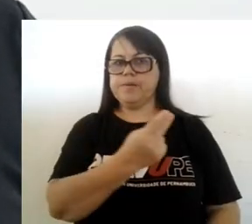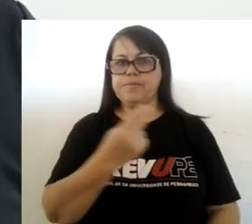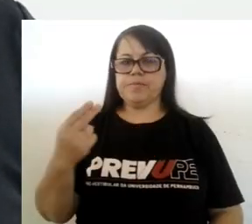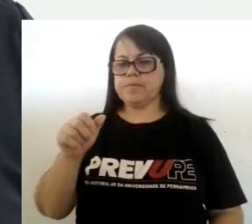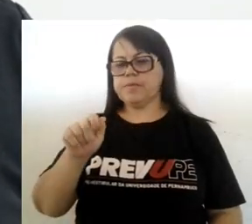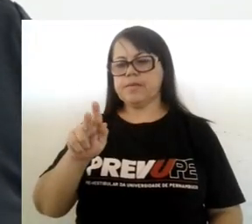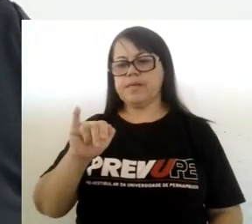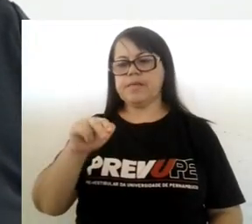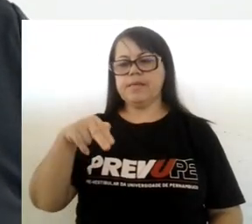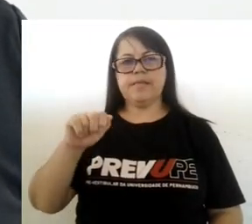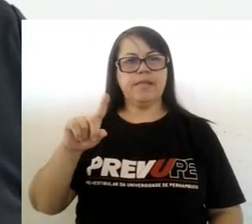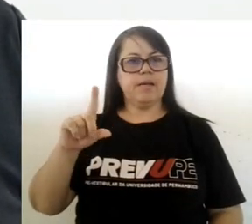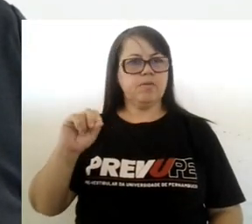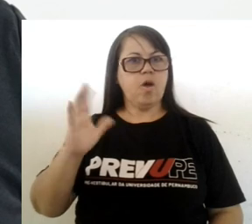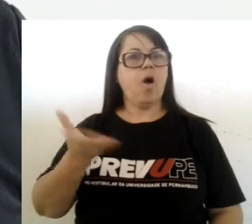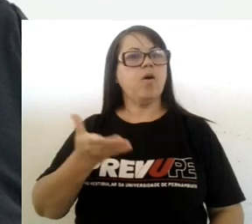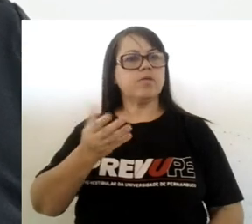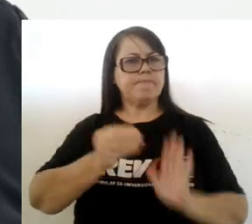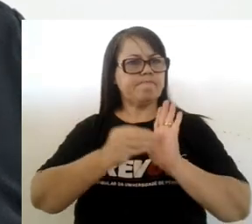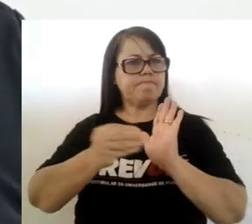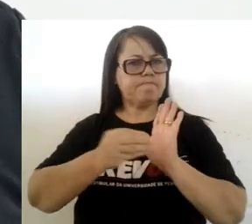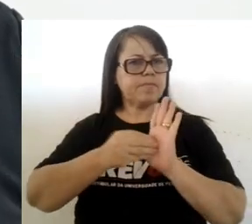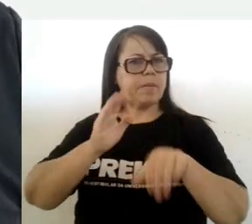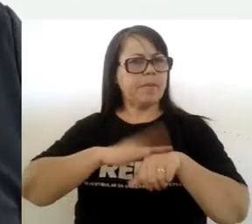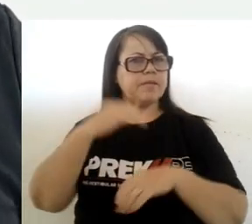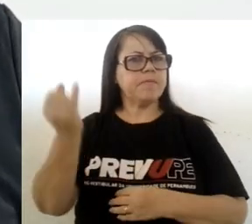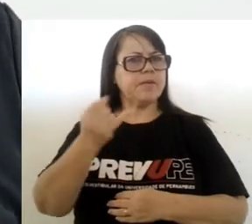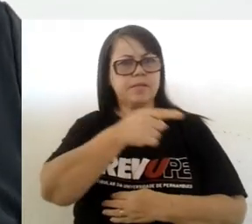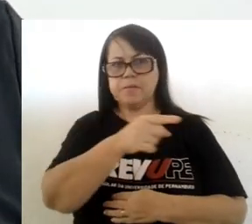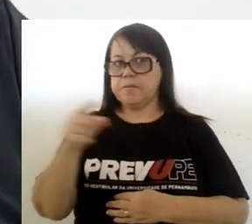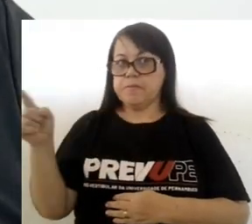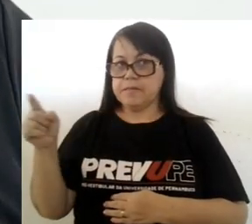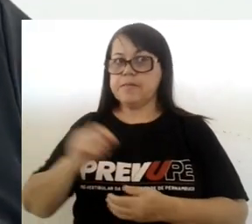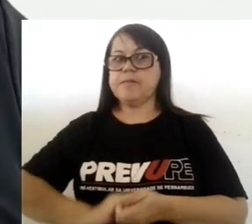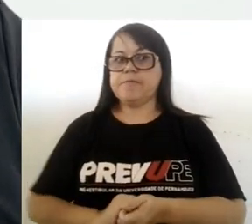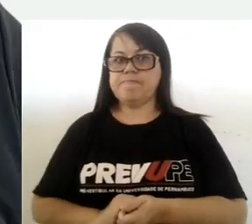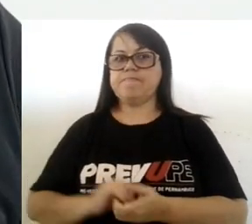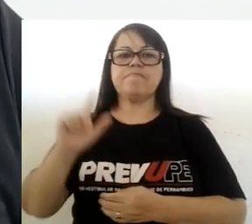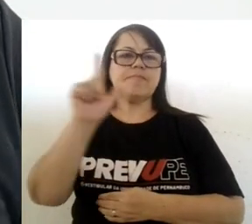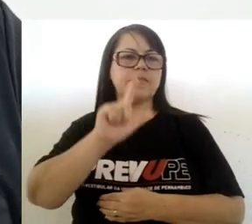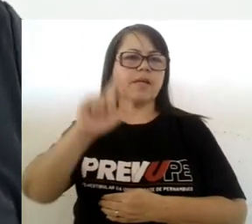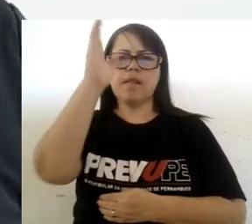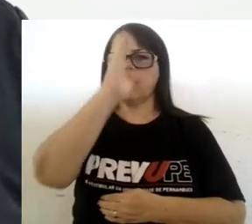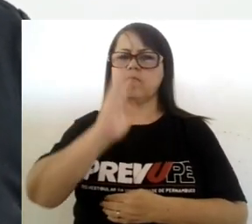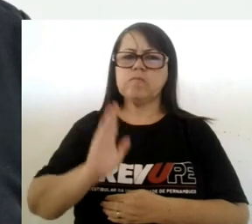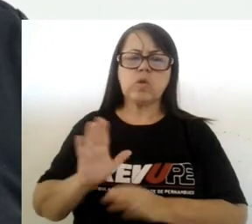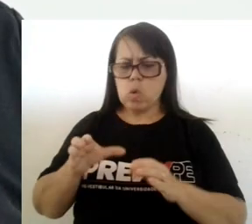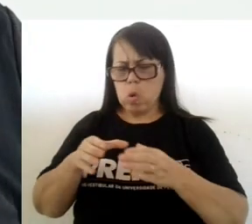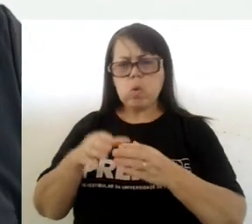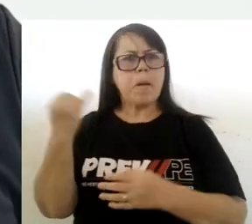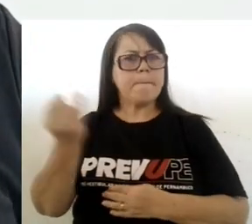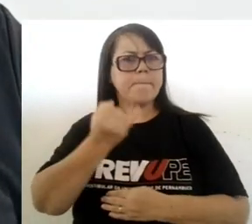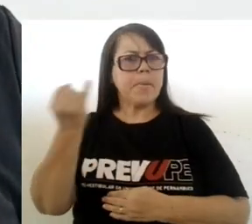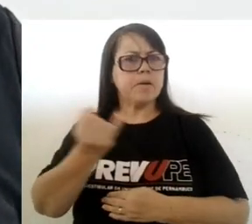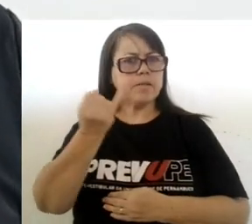Olá pessoal sou Agnaldo Gomes e hoje tenho mais algumas dicas valiosas para vocês a literatura brasileira é um conjunto